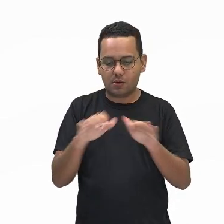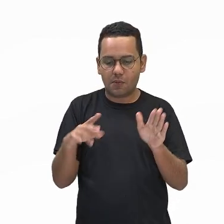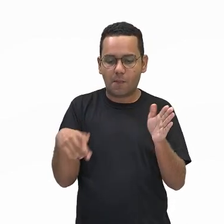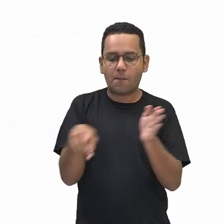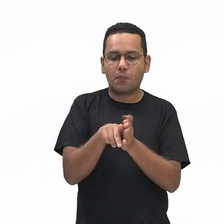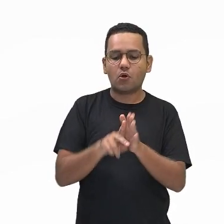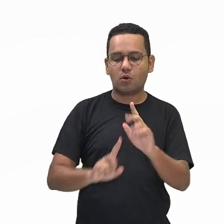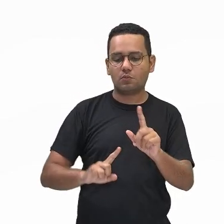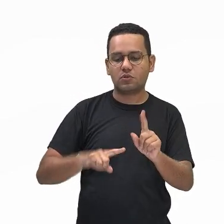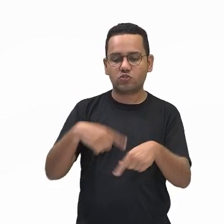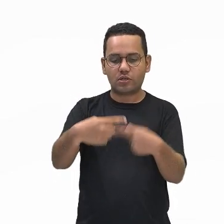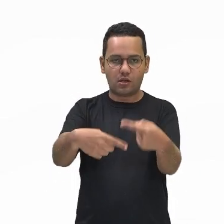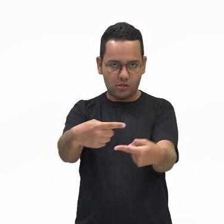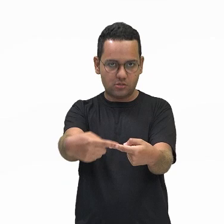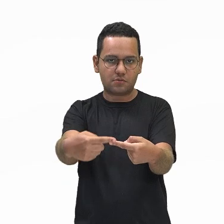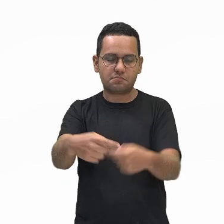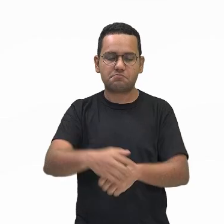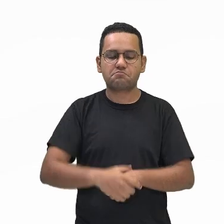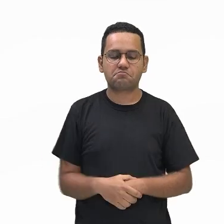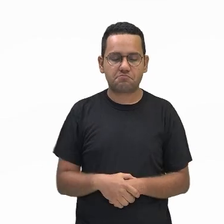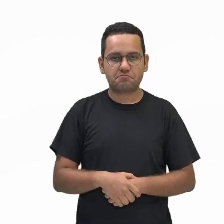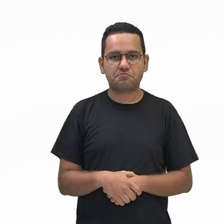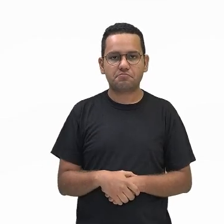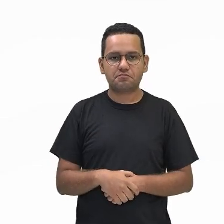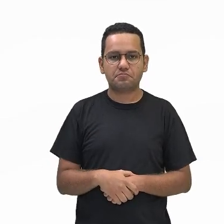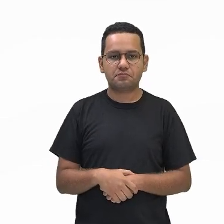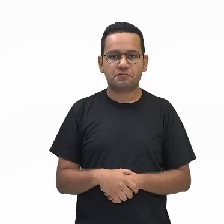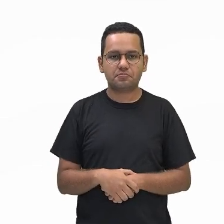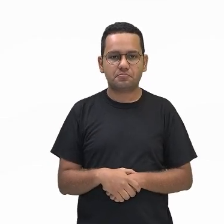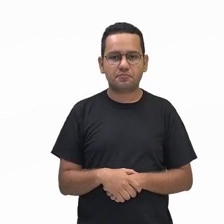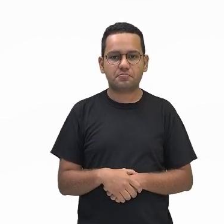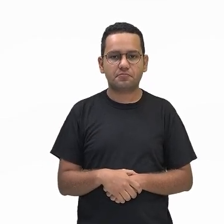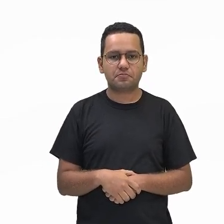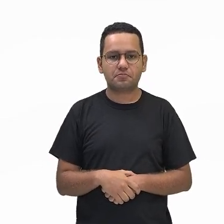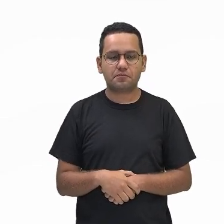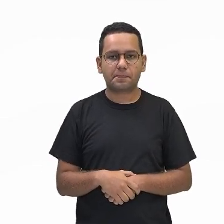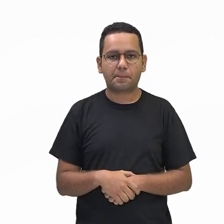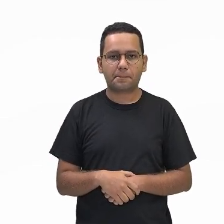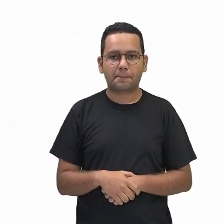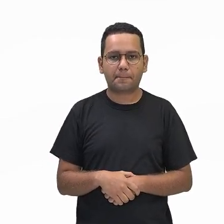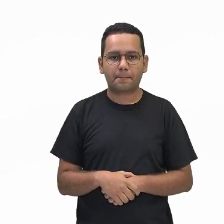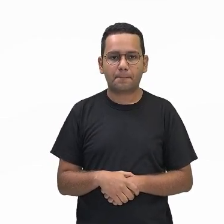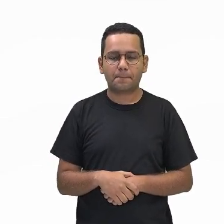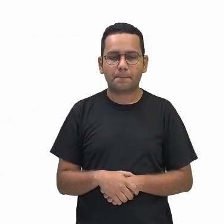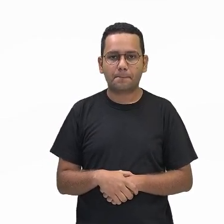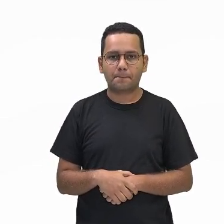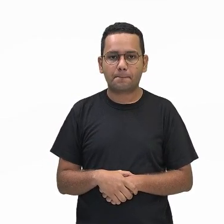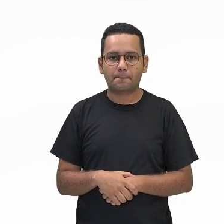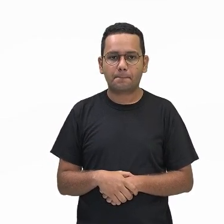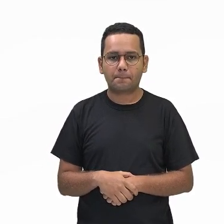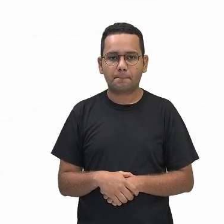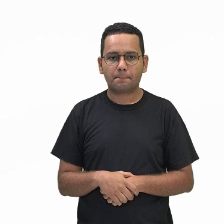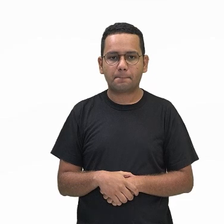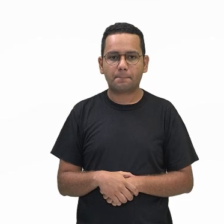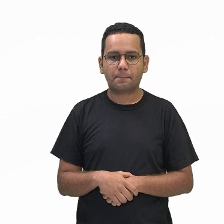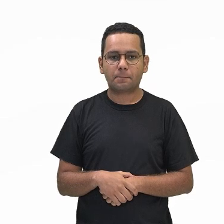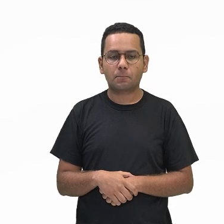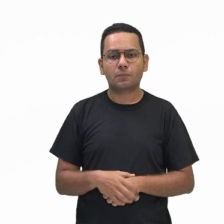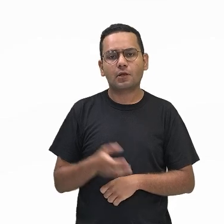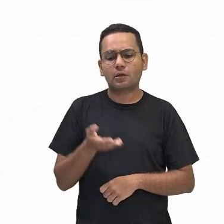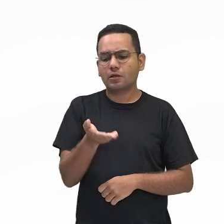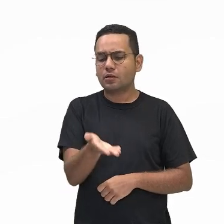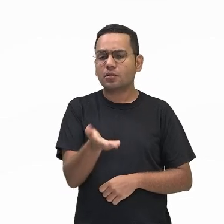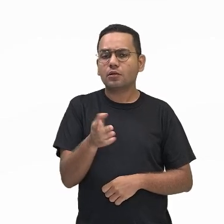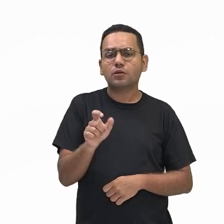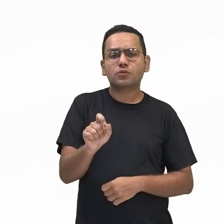de uma geração para outra, né? Então é isso que a gente vai relembrar. E relembrando aí que o objeto de estudo da genética é